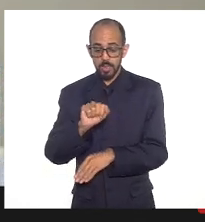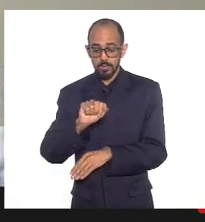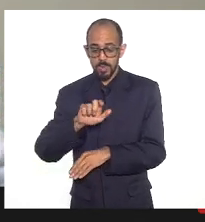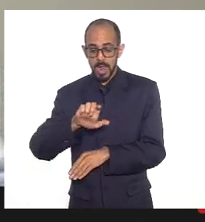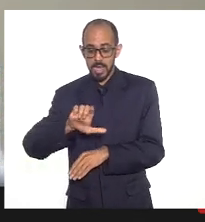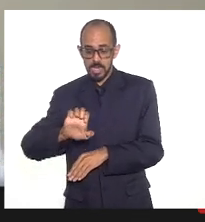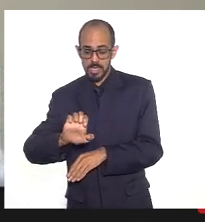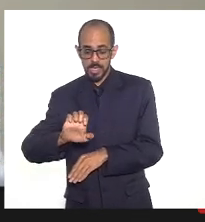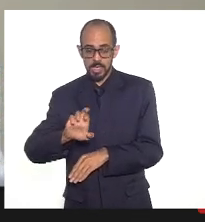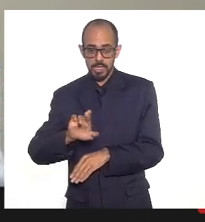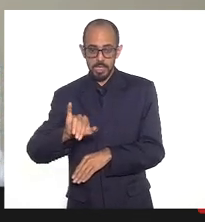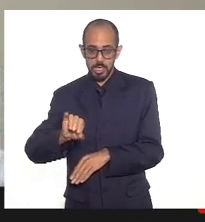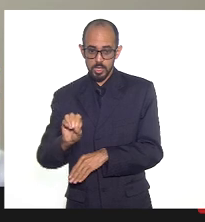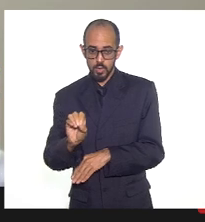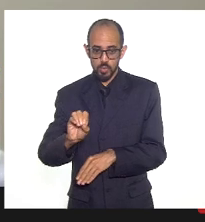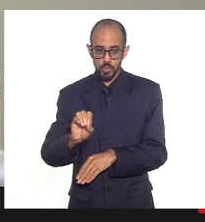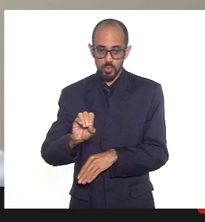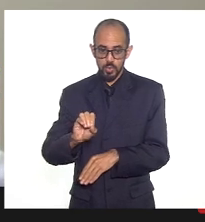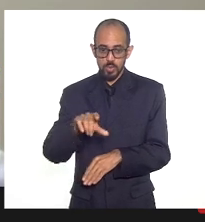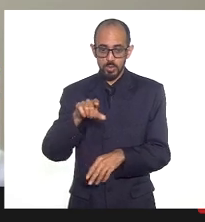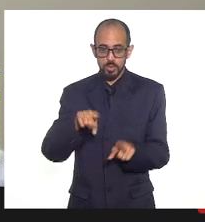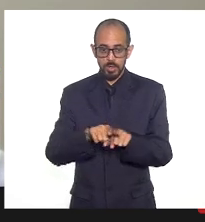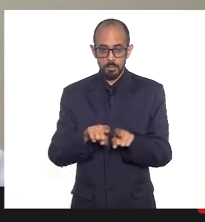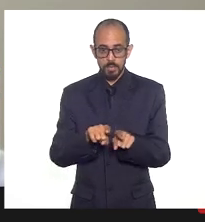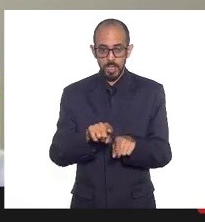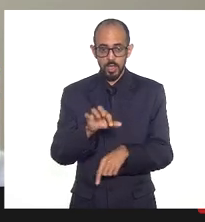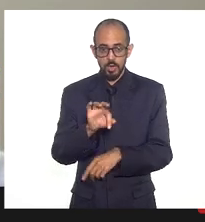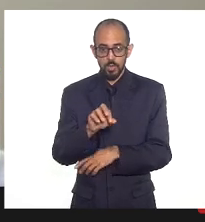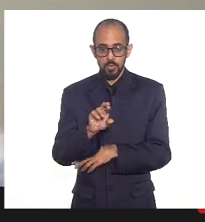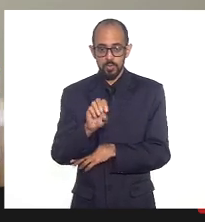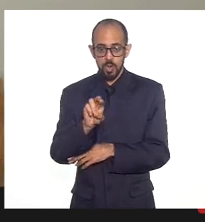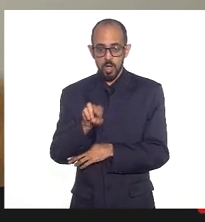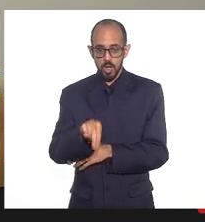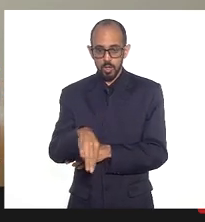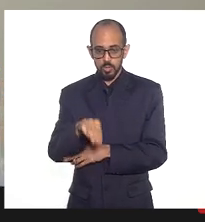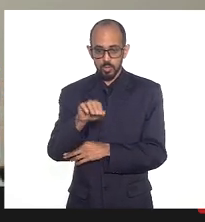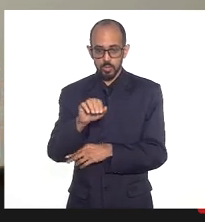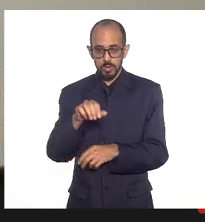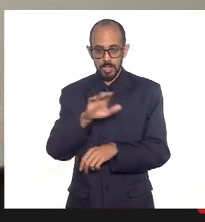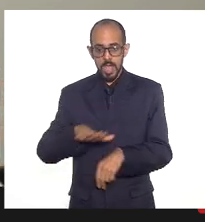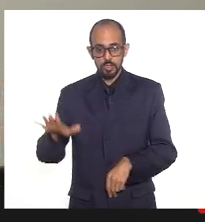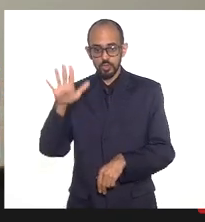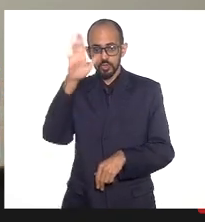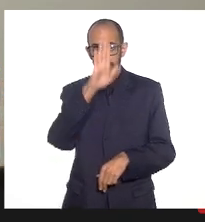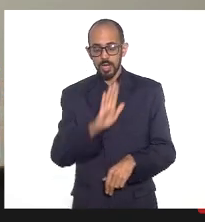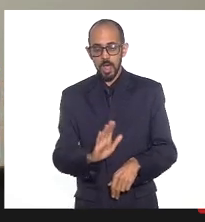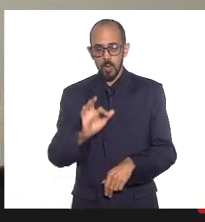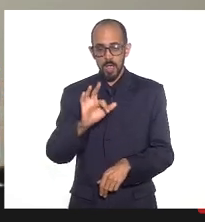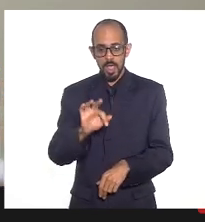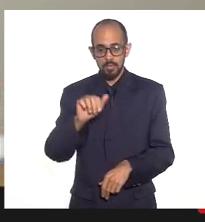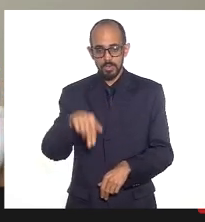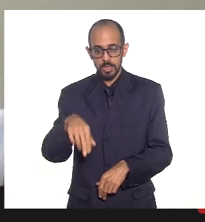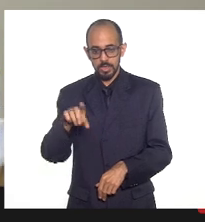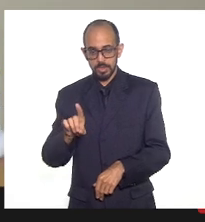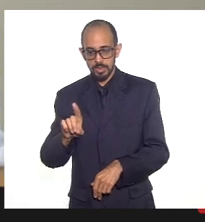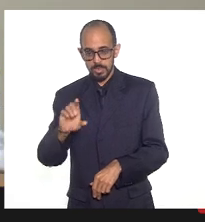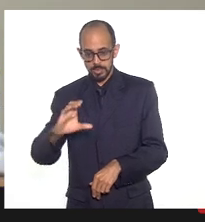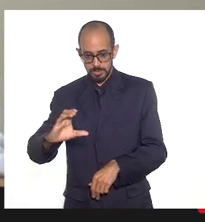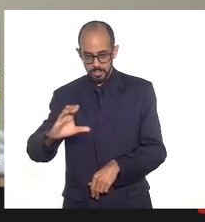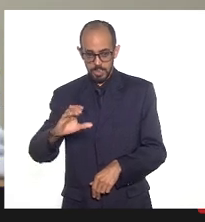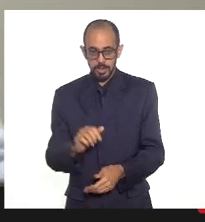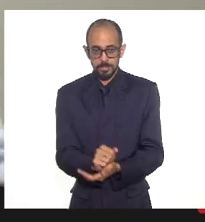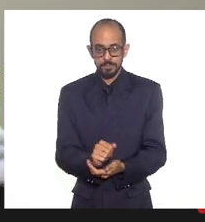Ampla pela Liberdade de Expressão, e também o Fórum Nacional pela Democratização da Comunicação, o FNDC, sem os quais